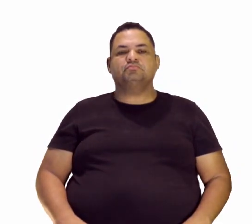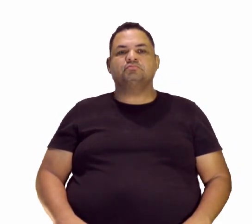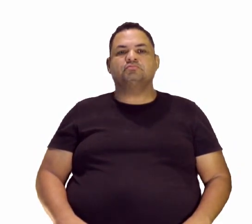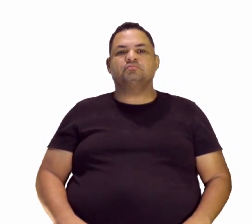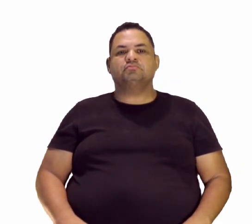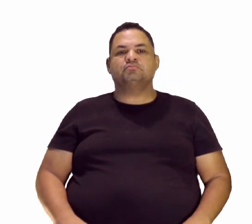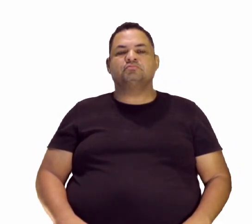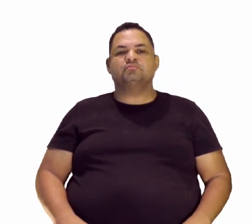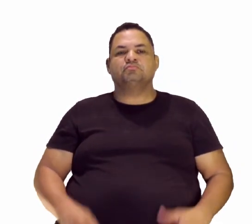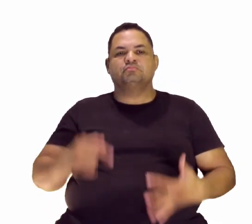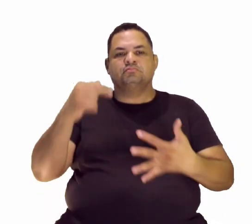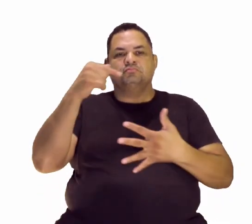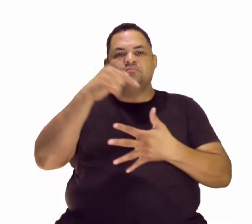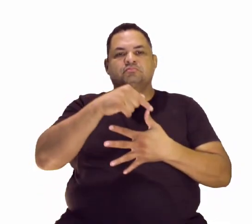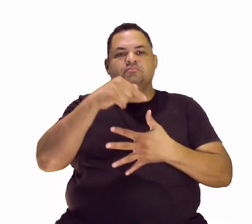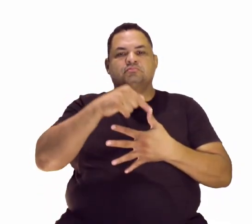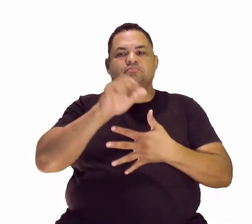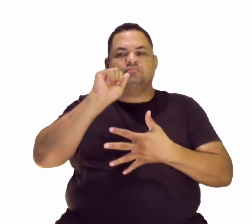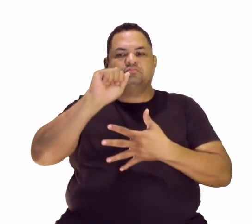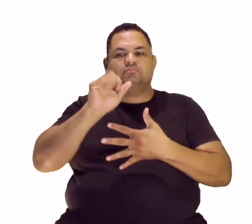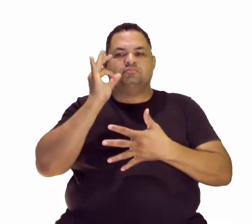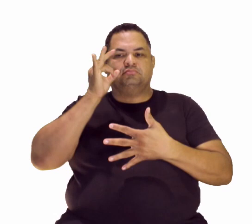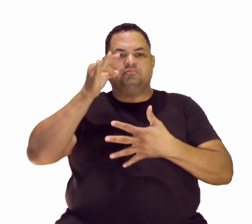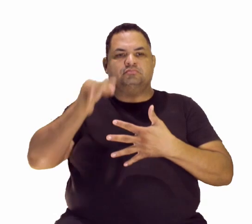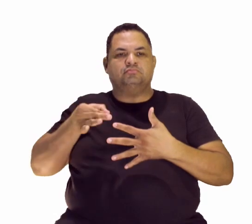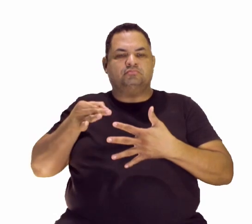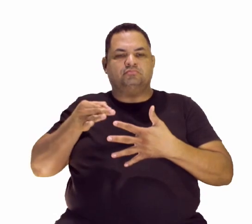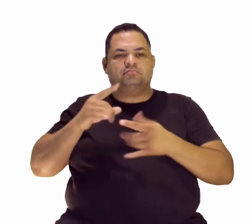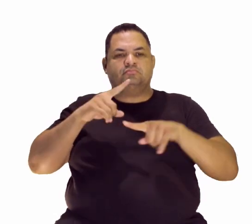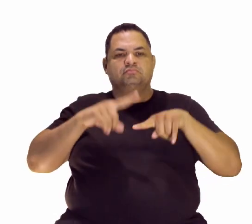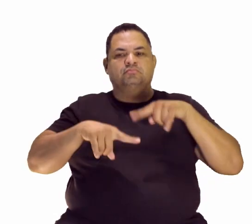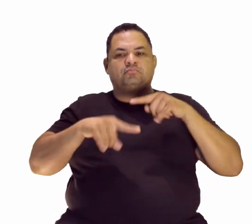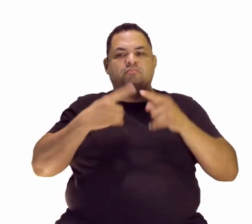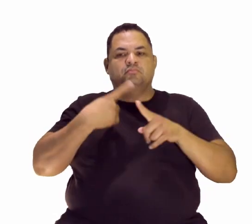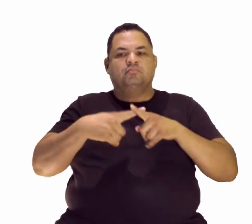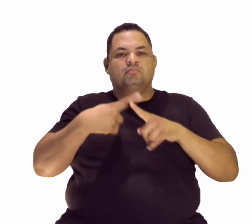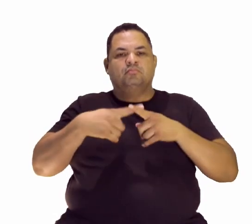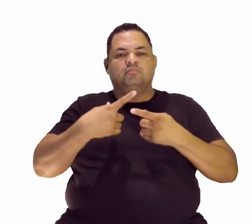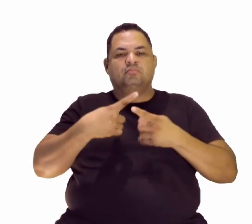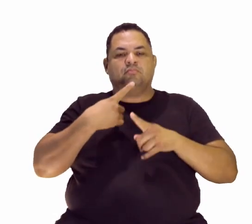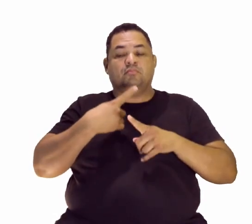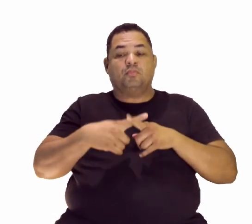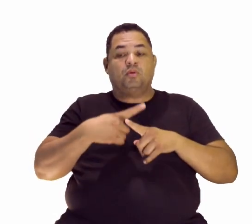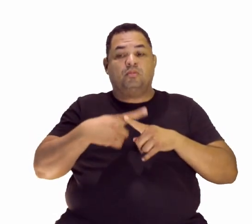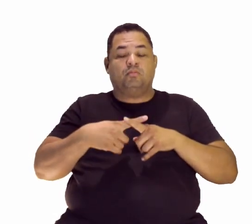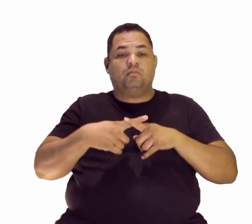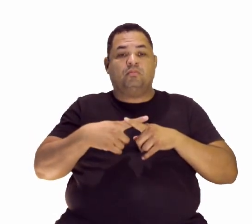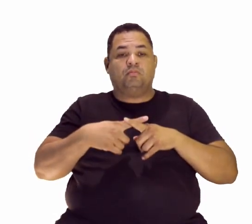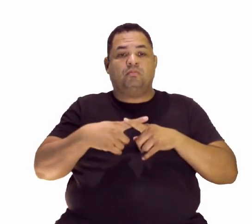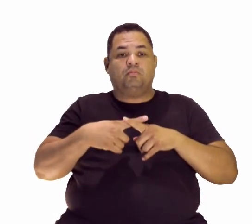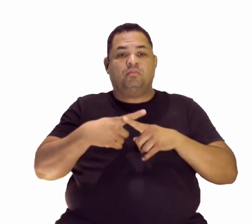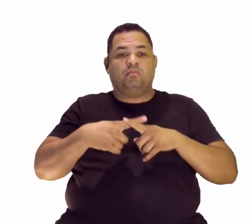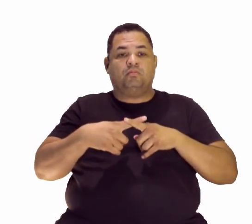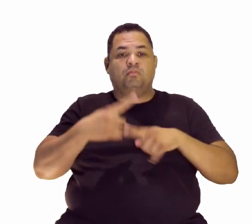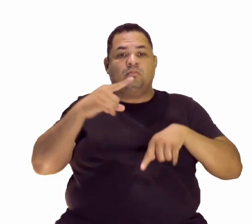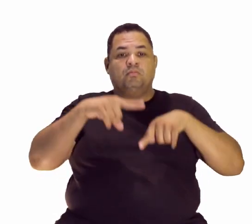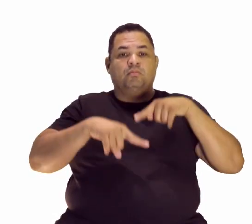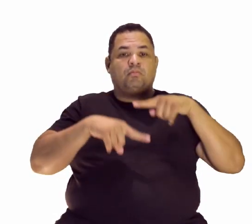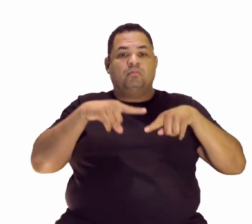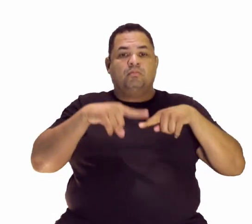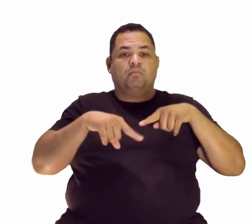A alternativa correta foi a letra A. Por quê? Nós dizemos que